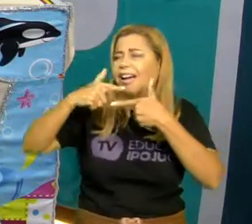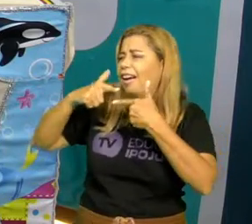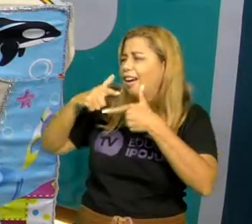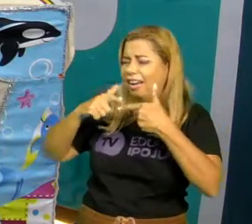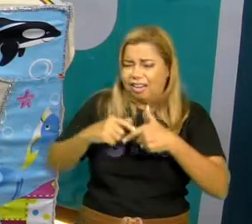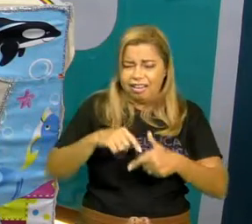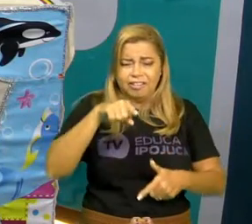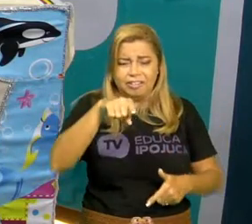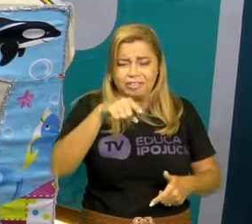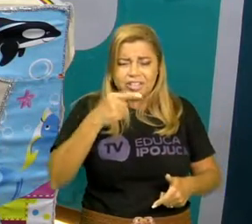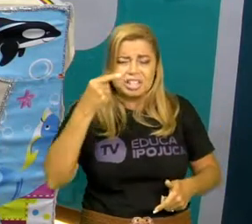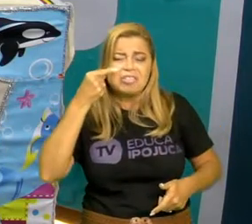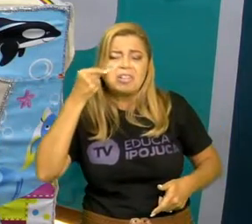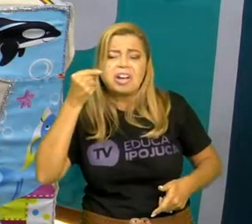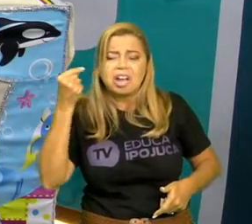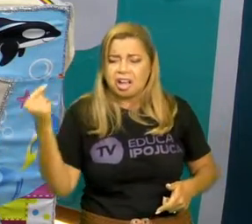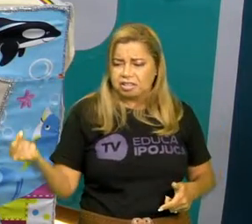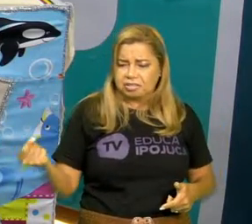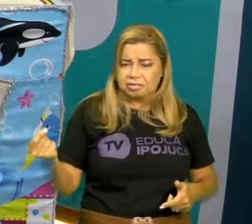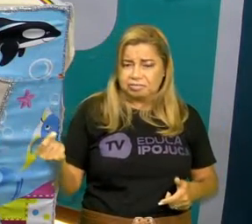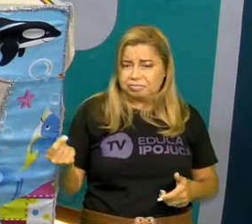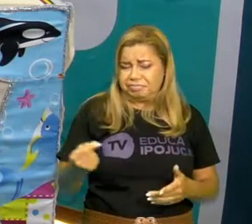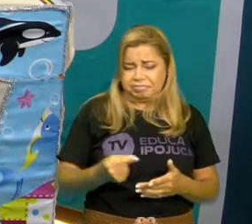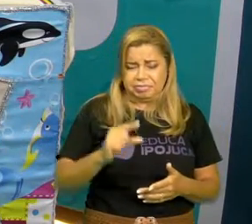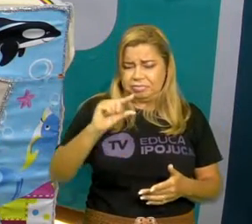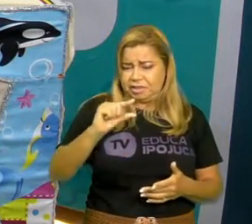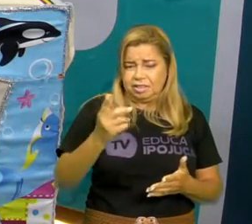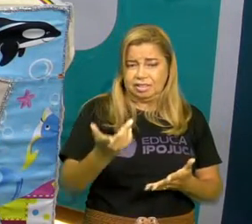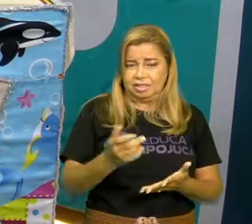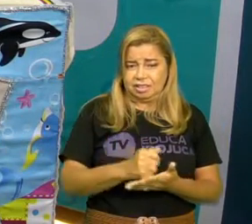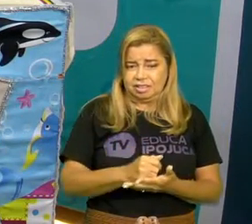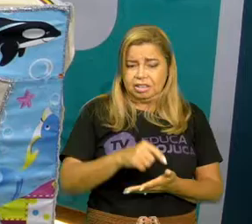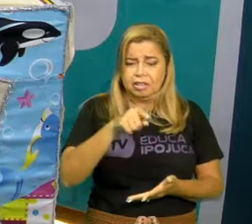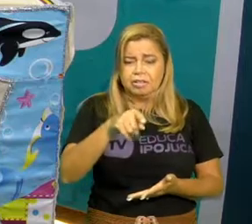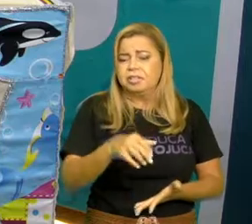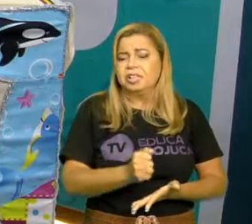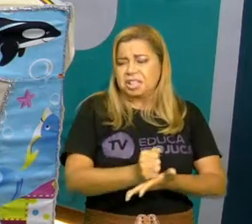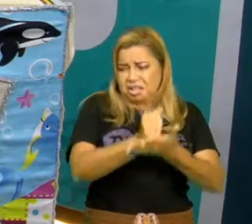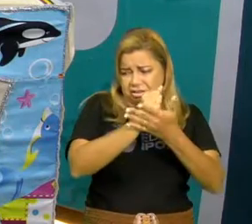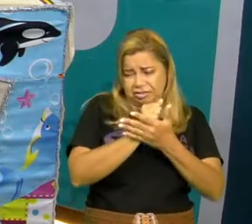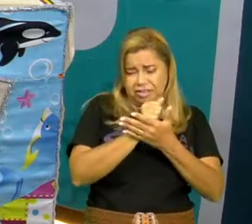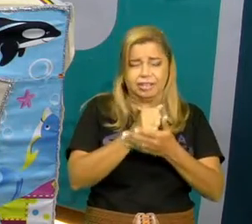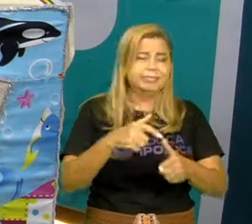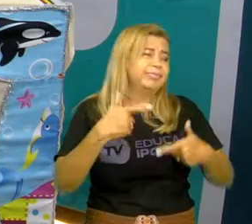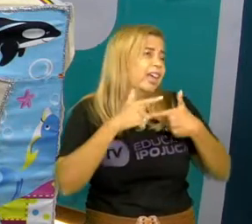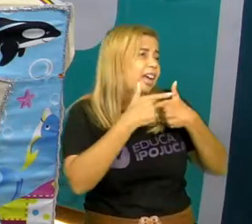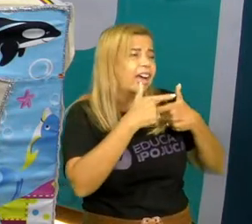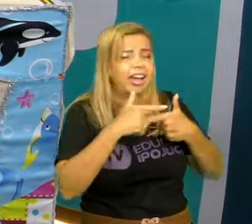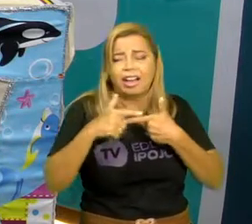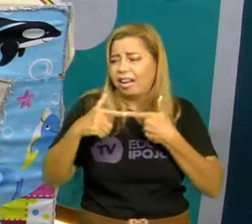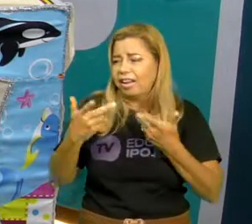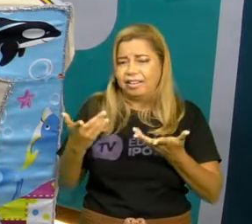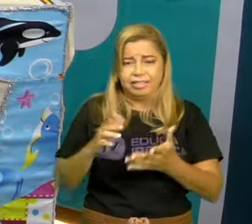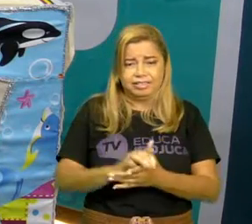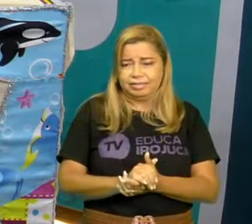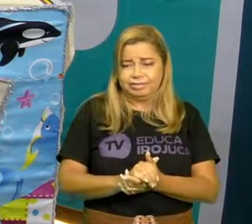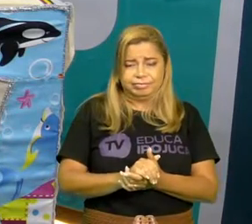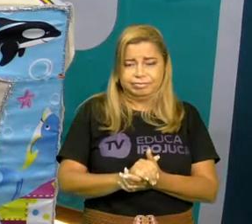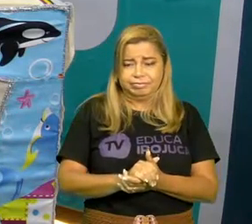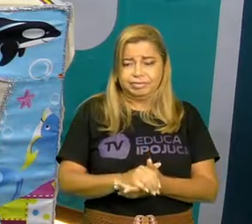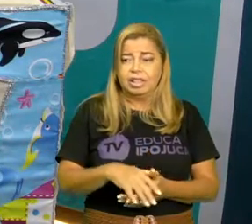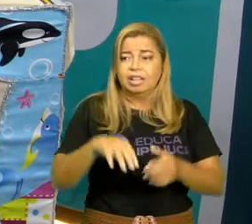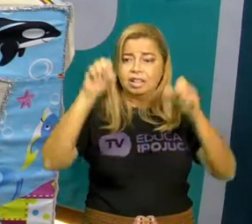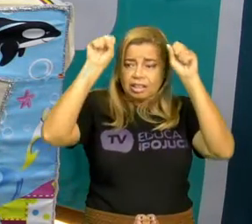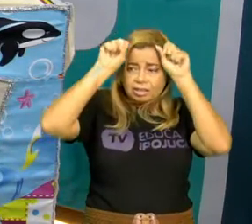Você é um ratinho desses? Não é? Será que o rato vai retribuir o leão em alguma vez? Em alguma coisa? Não. Tu